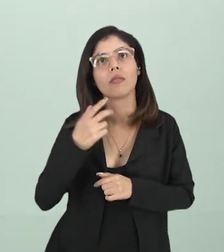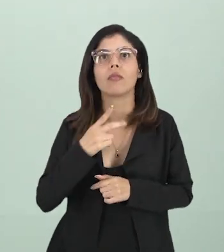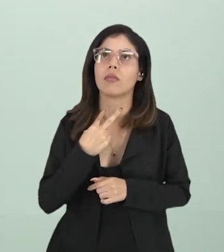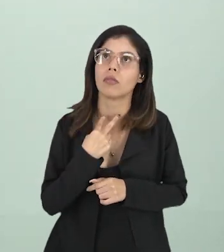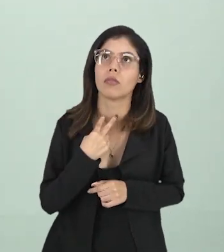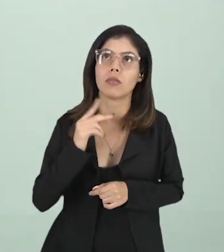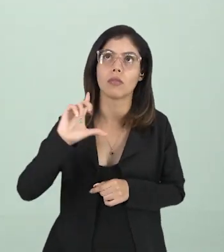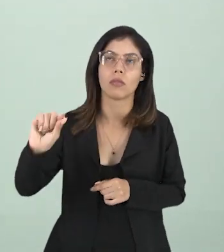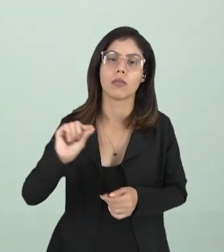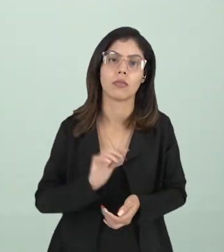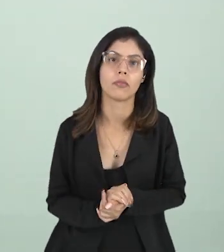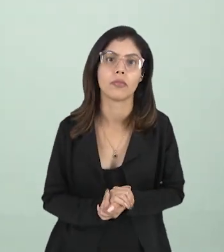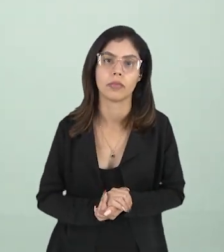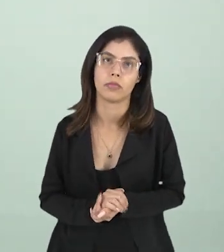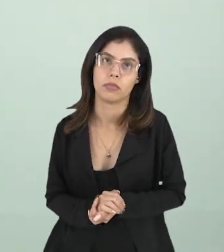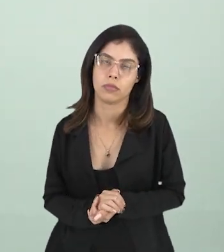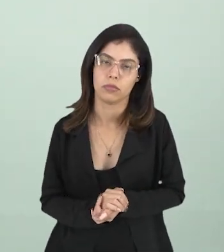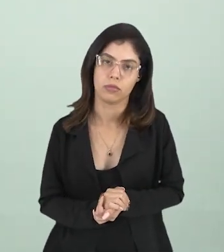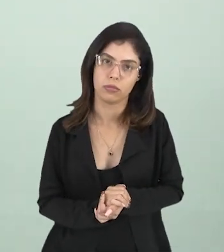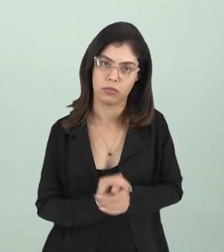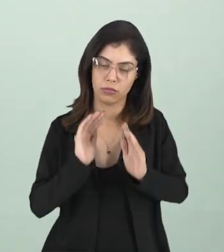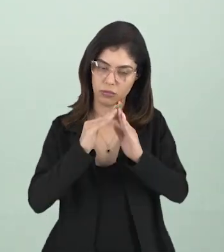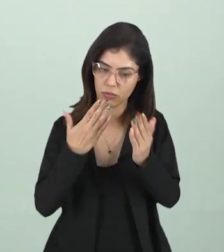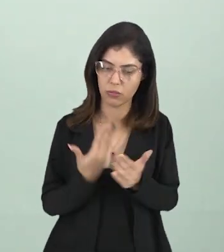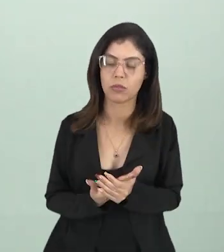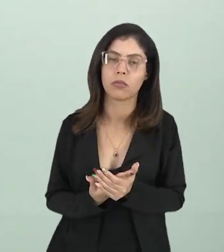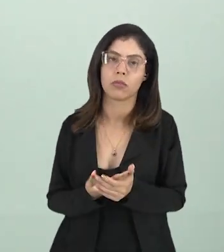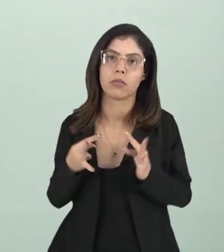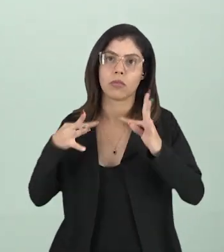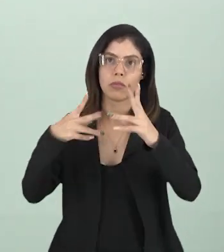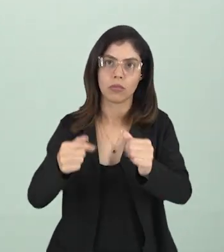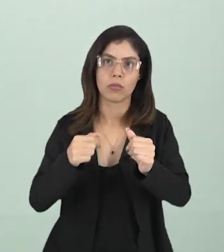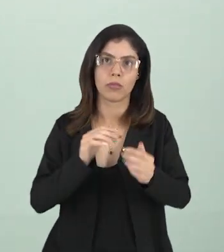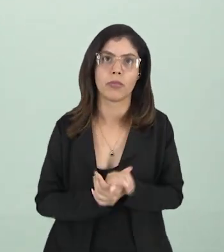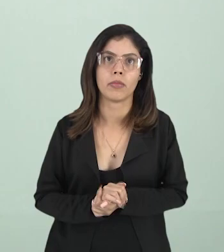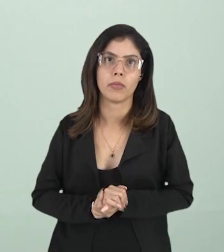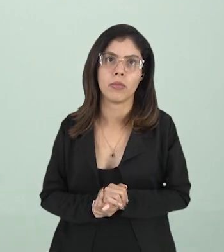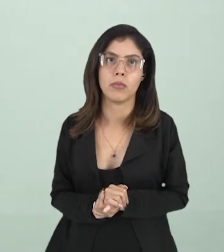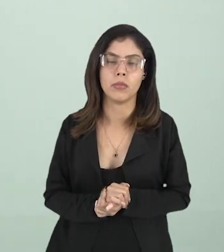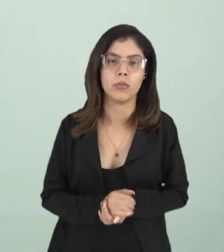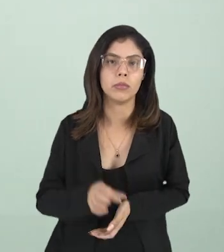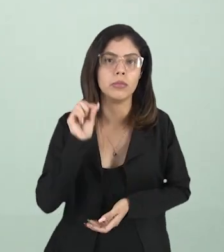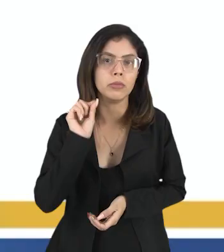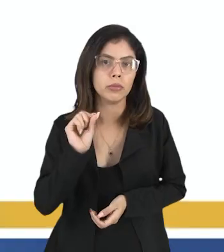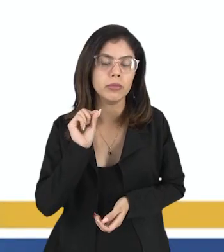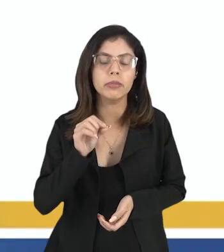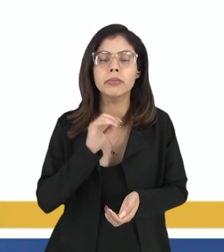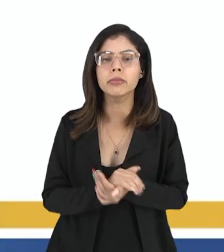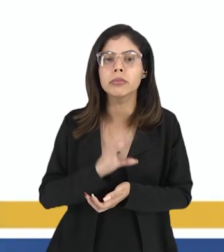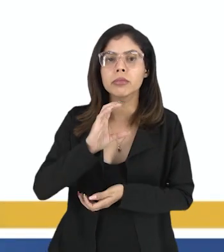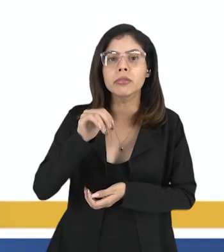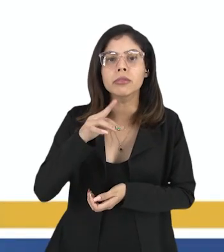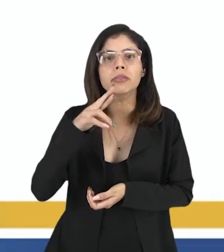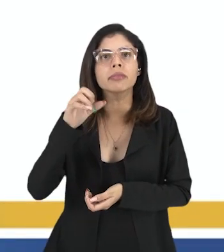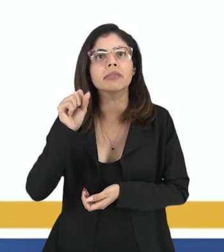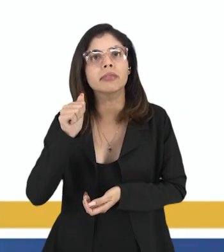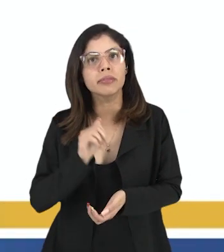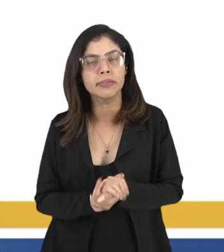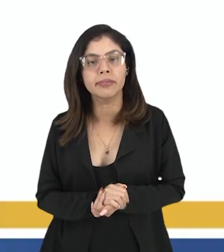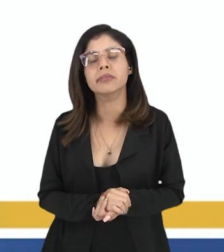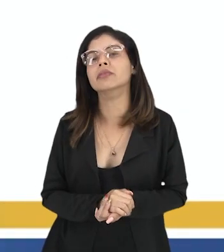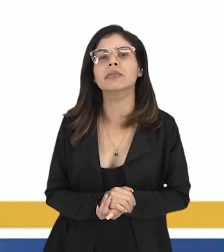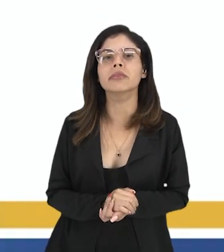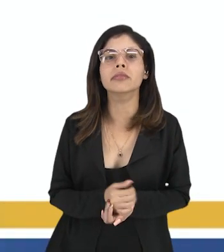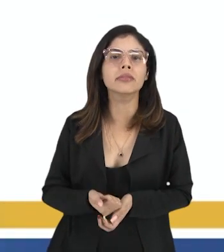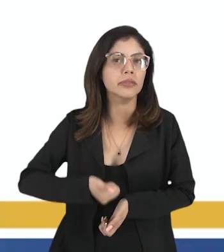os clubes, né? As escolas e tudo mais, tá? Então, o que são essas cotas, né? São políticas afirmativas